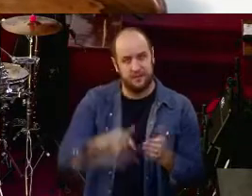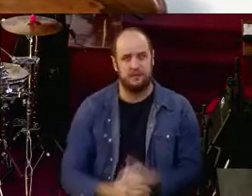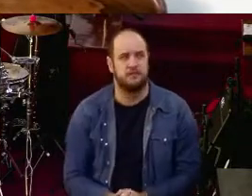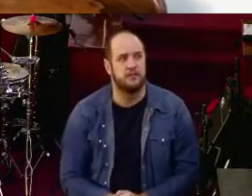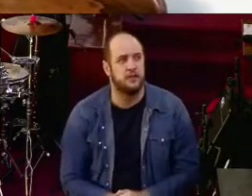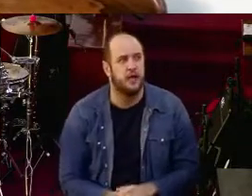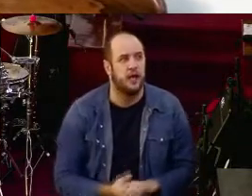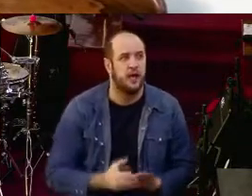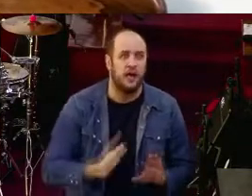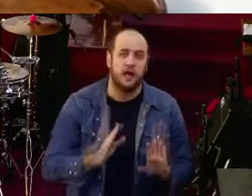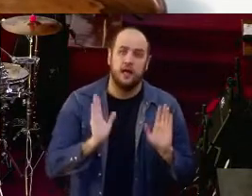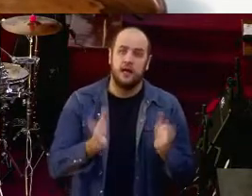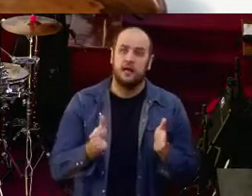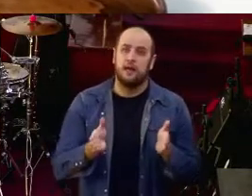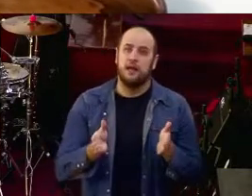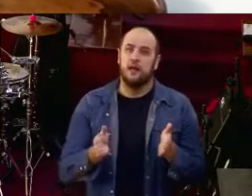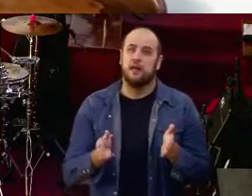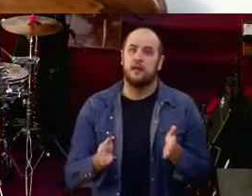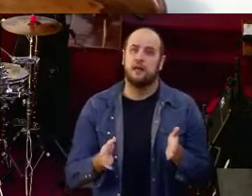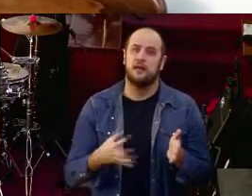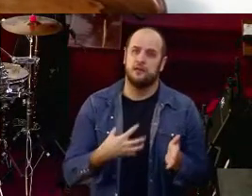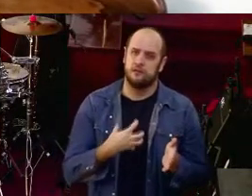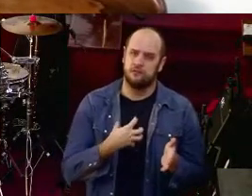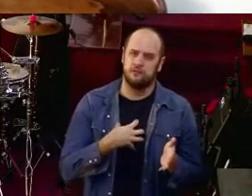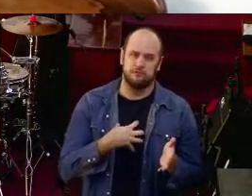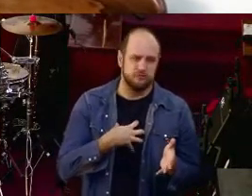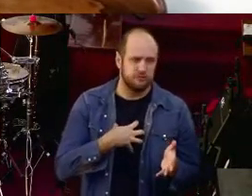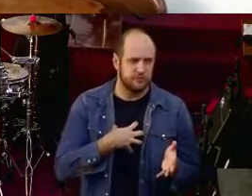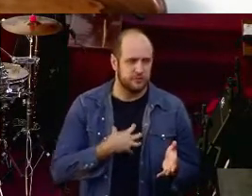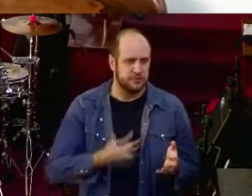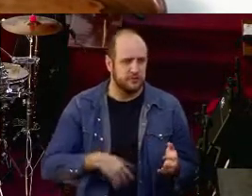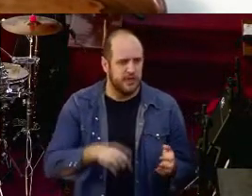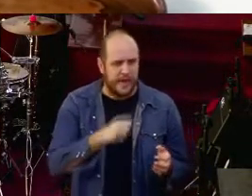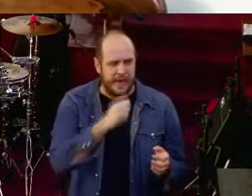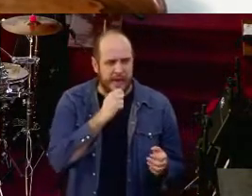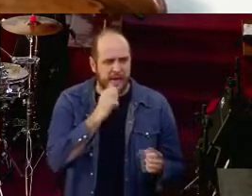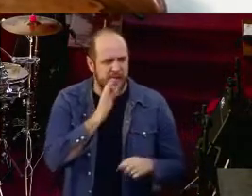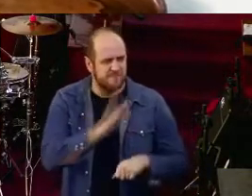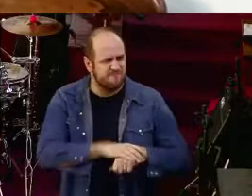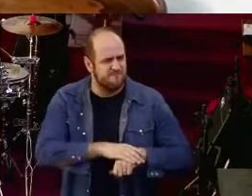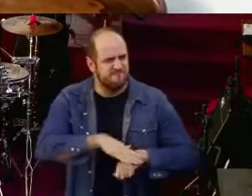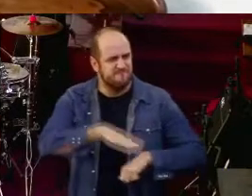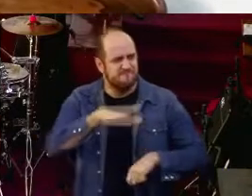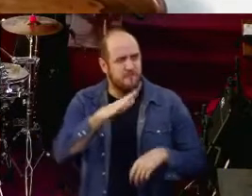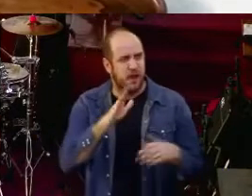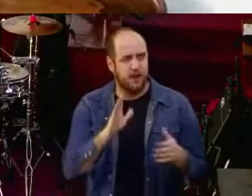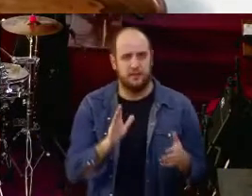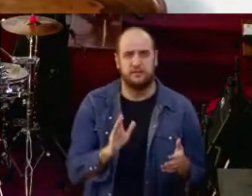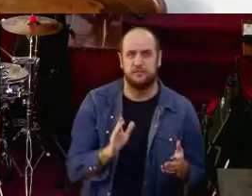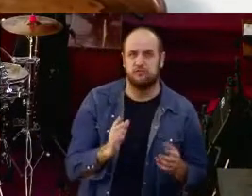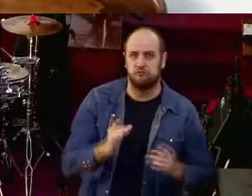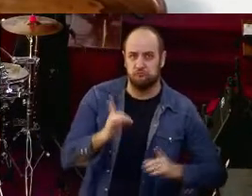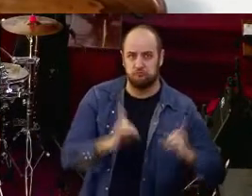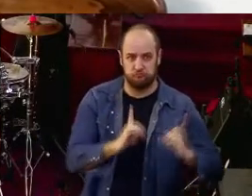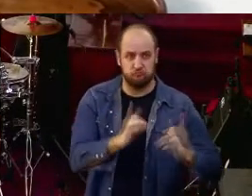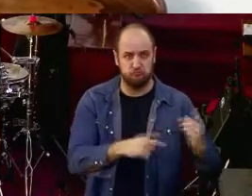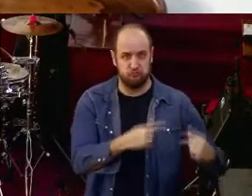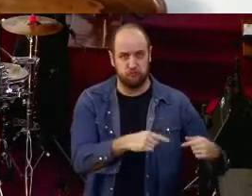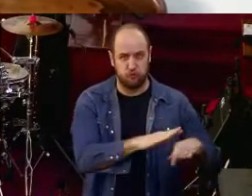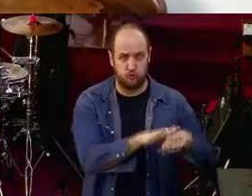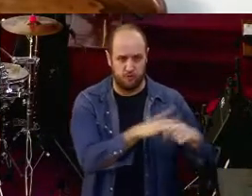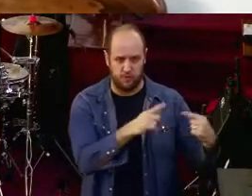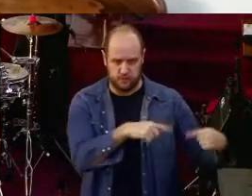fato mais marcante, vamos dizer, ainda mais marcante do que o diálogo difícil entre João e